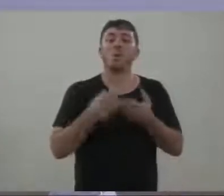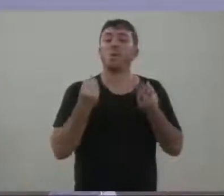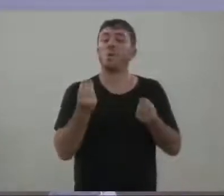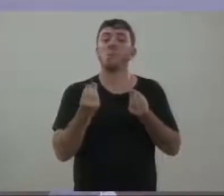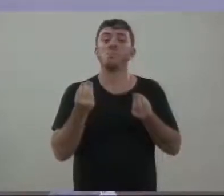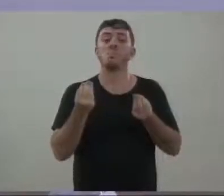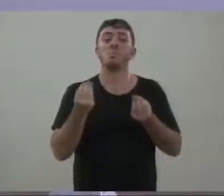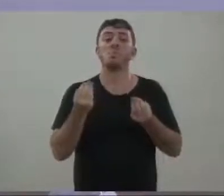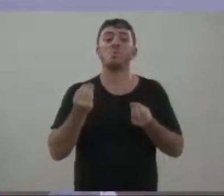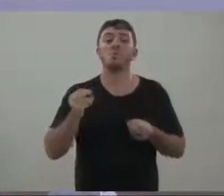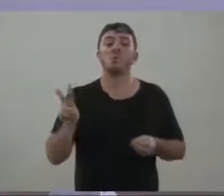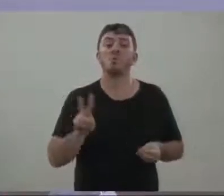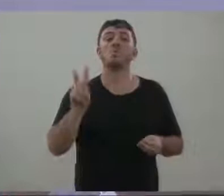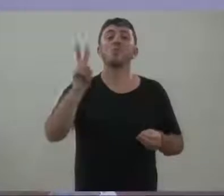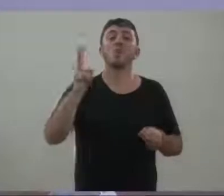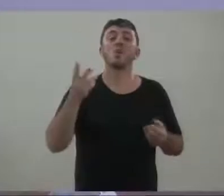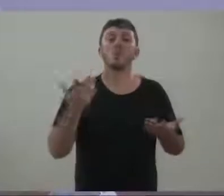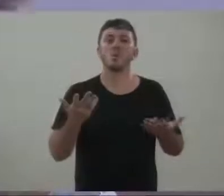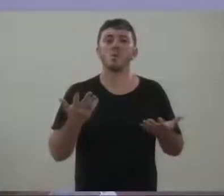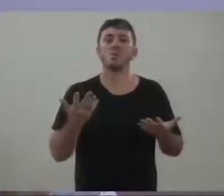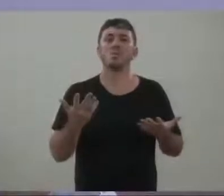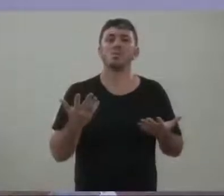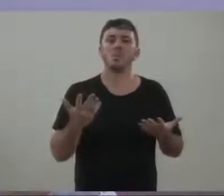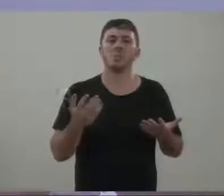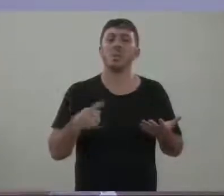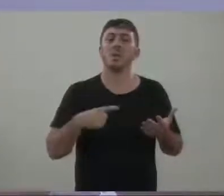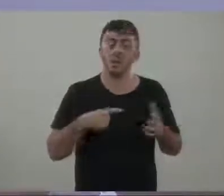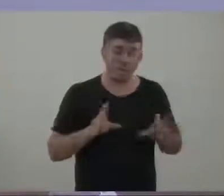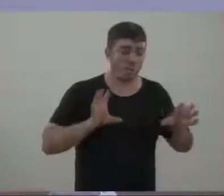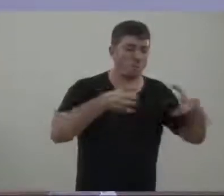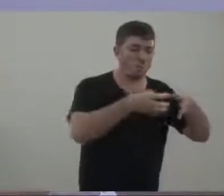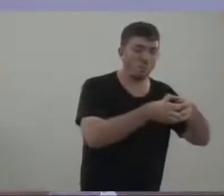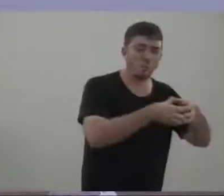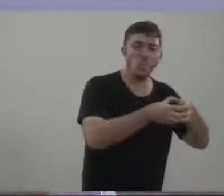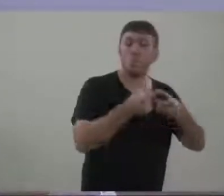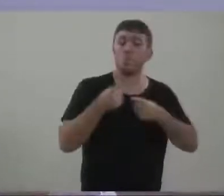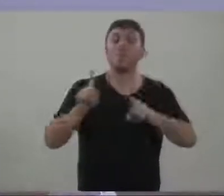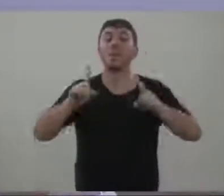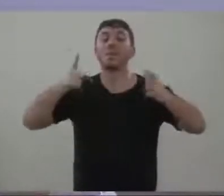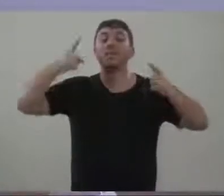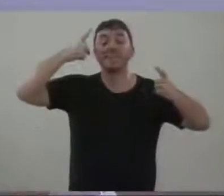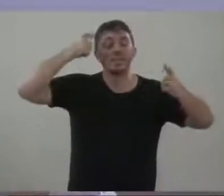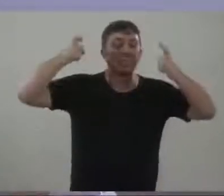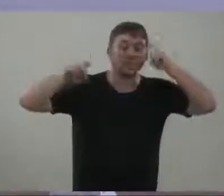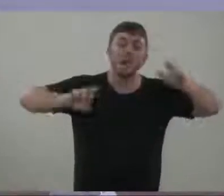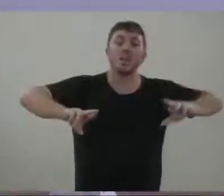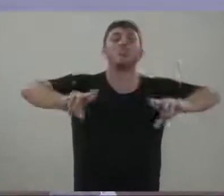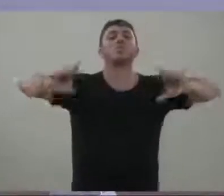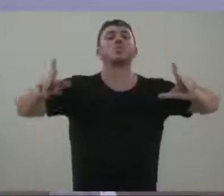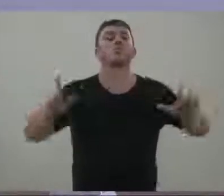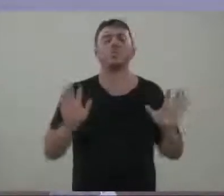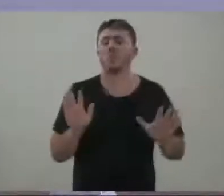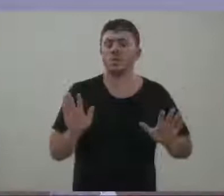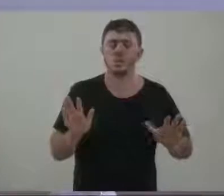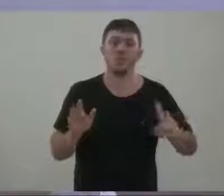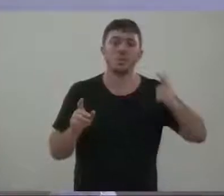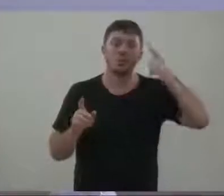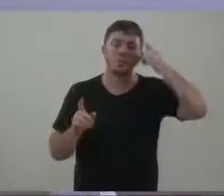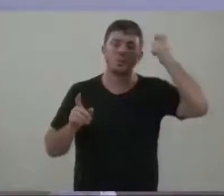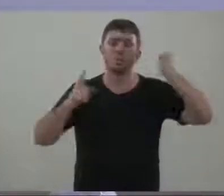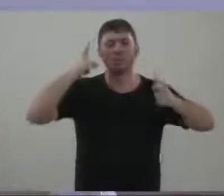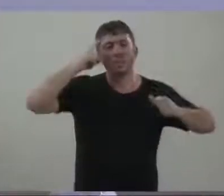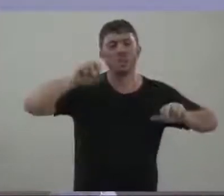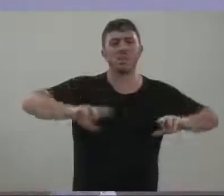trabalho? Somos sim. Somos situação ou oposição? De ideias. De ideias.